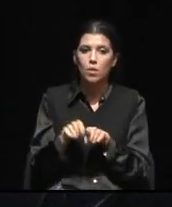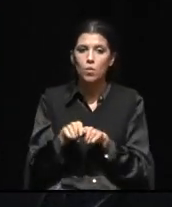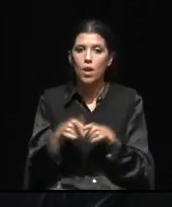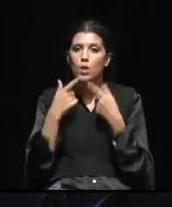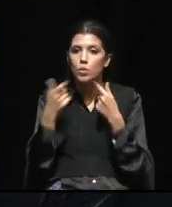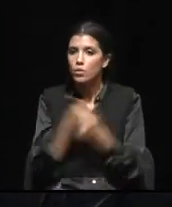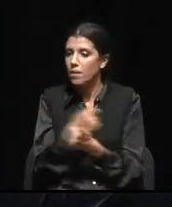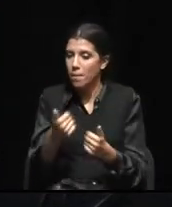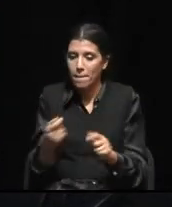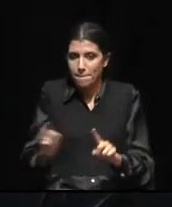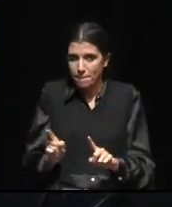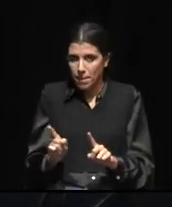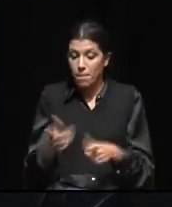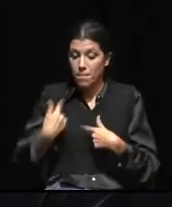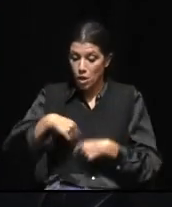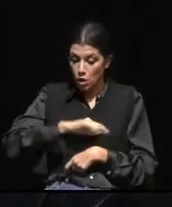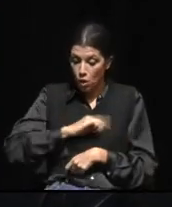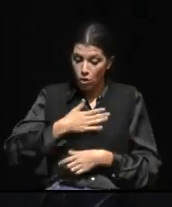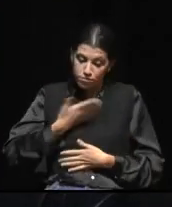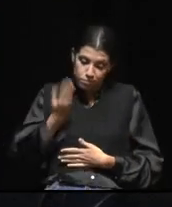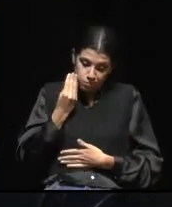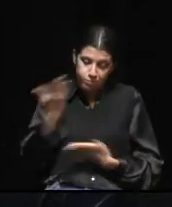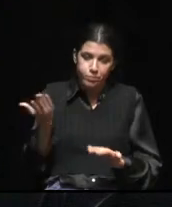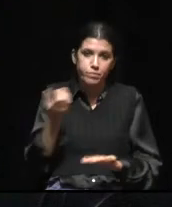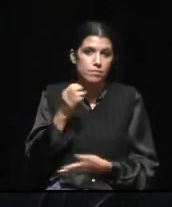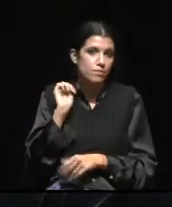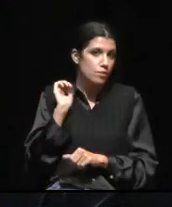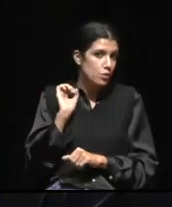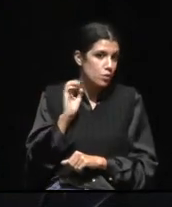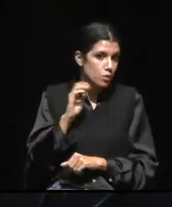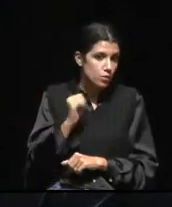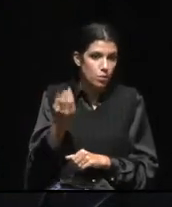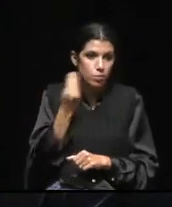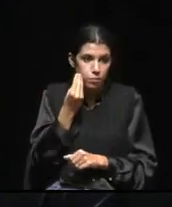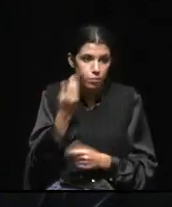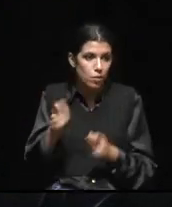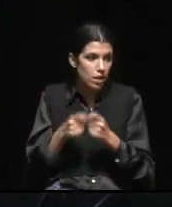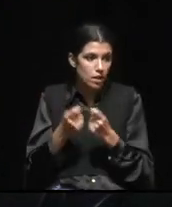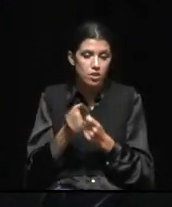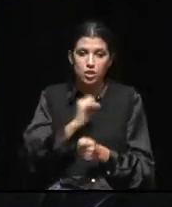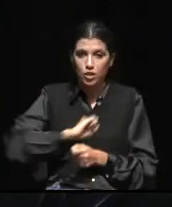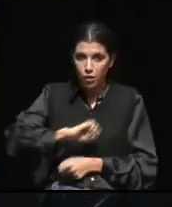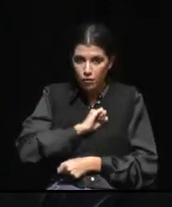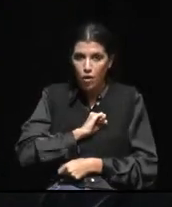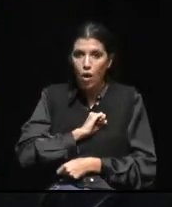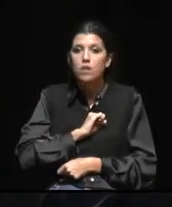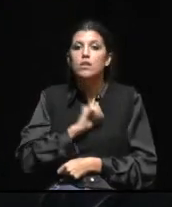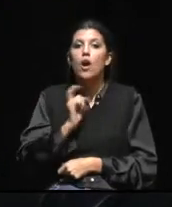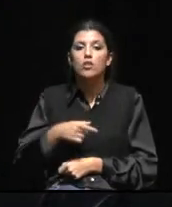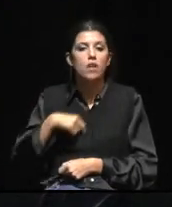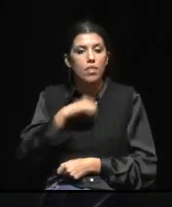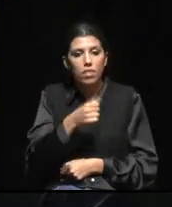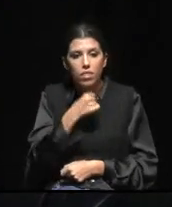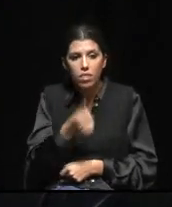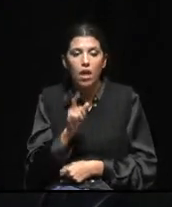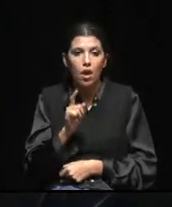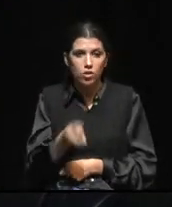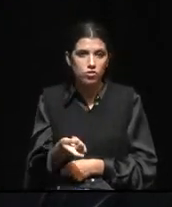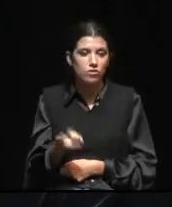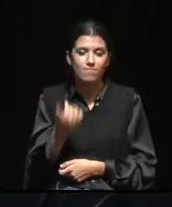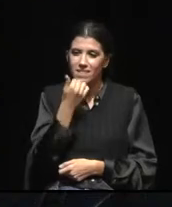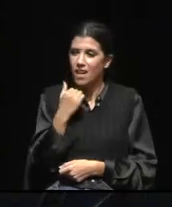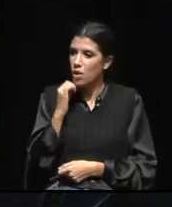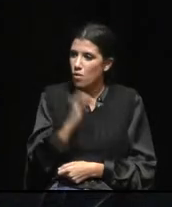tudo está bem para nós socialistas E isto é uma característica do nosso próprio partido existe sempre uma constante eh